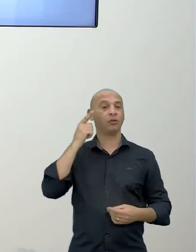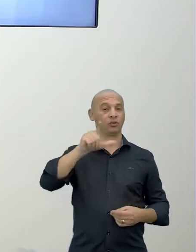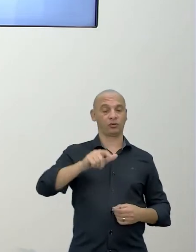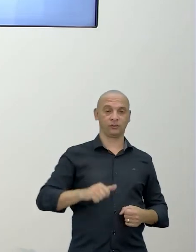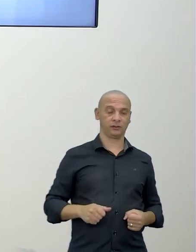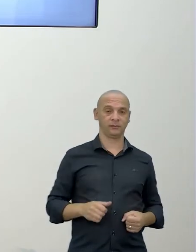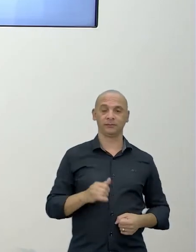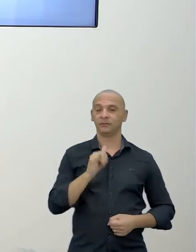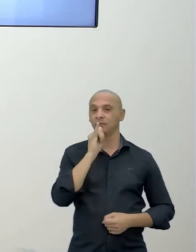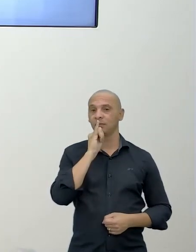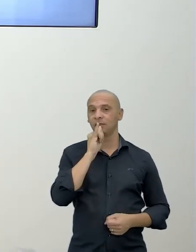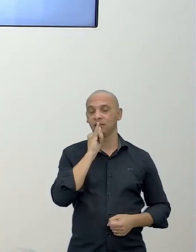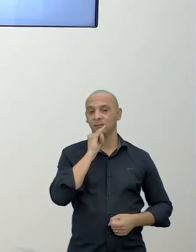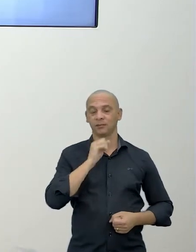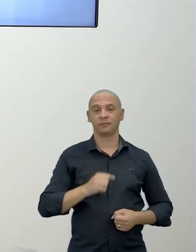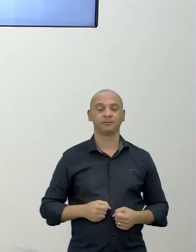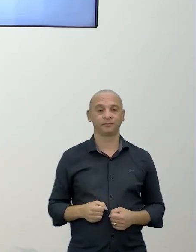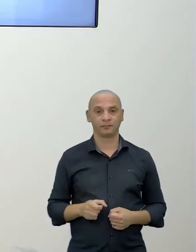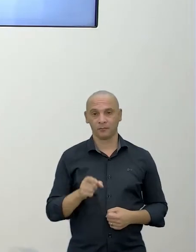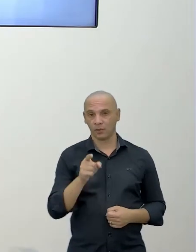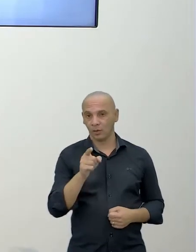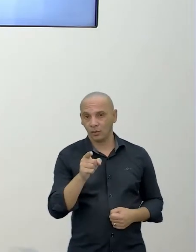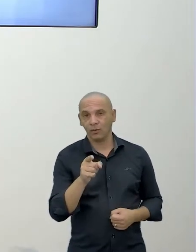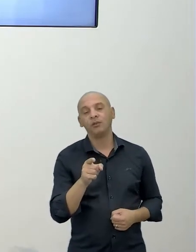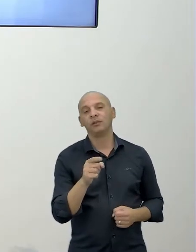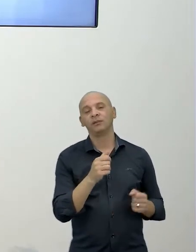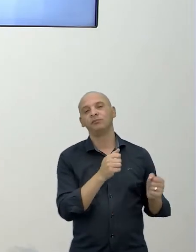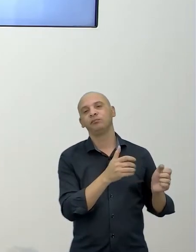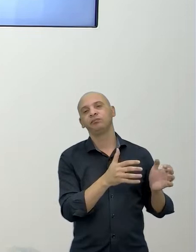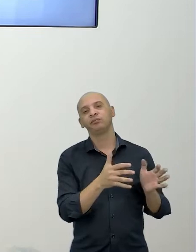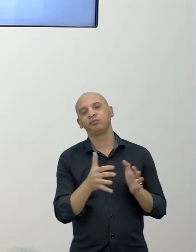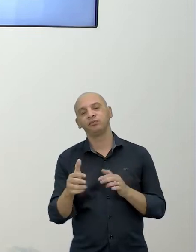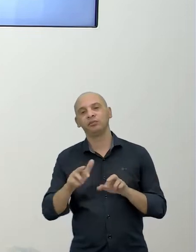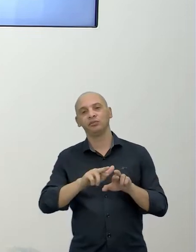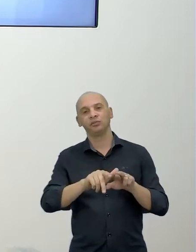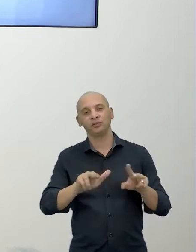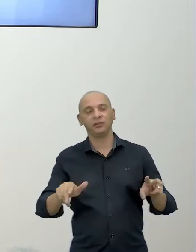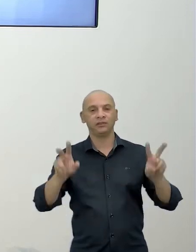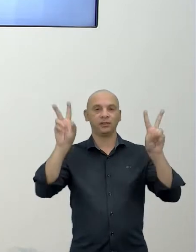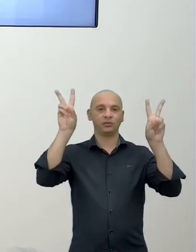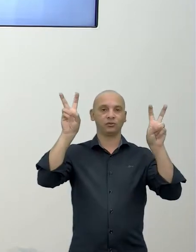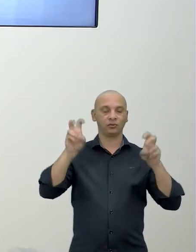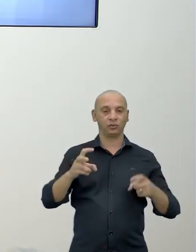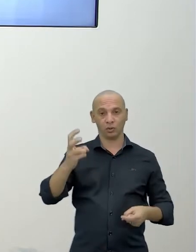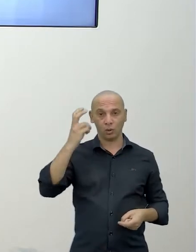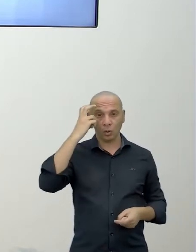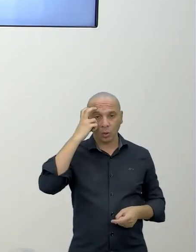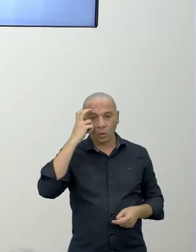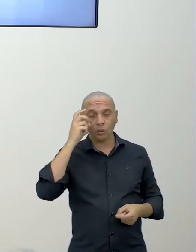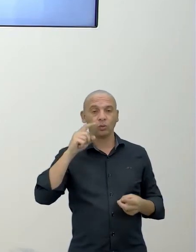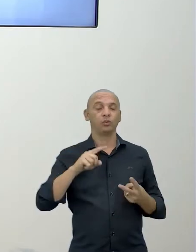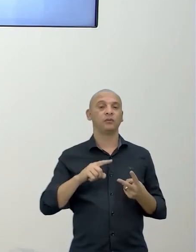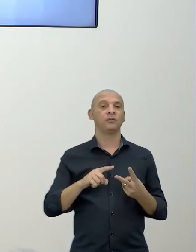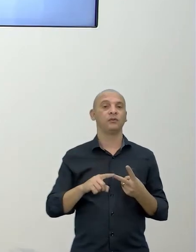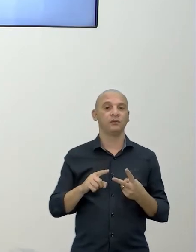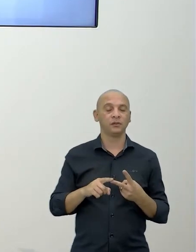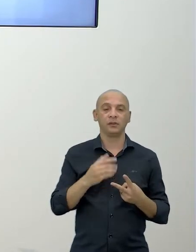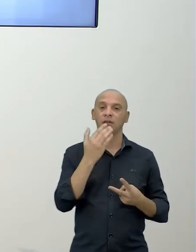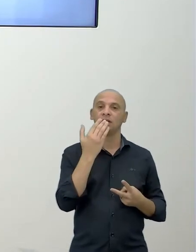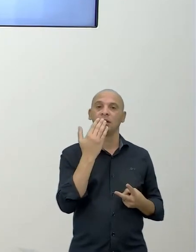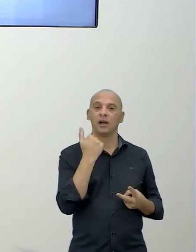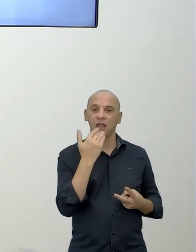Antes da gente olhar as sugestões, como a gente formula essa hipótese? Então, por exemplo,